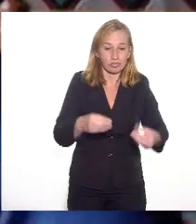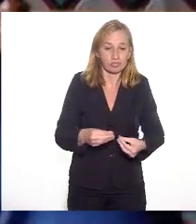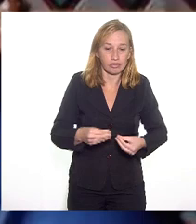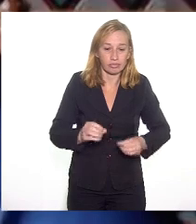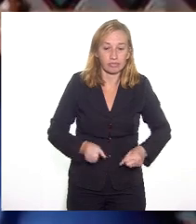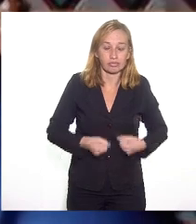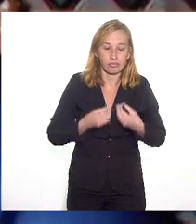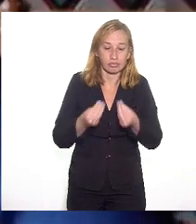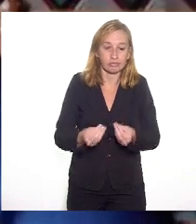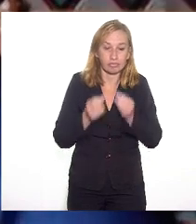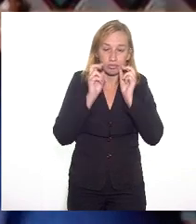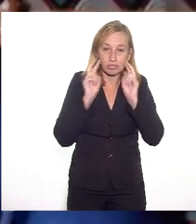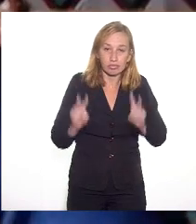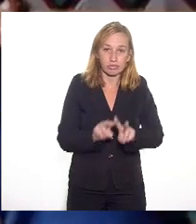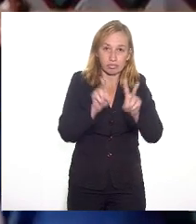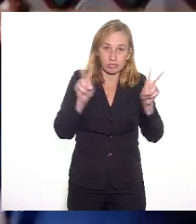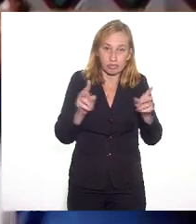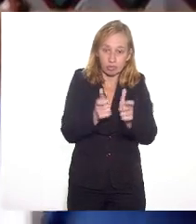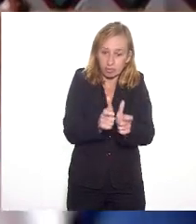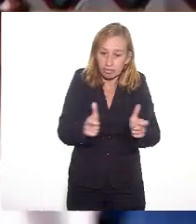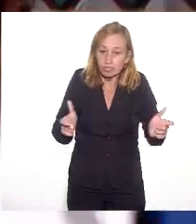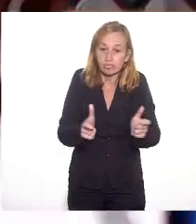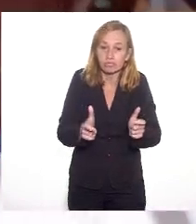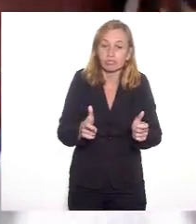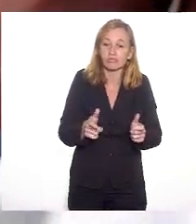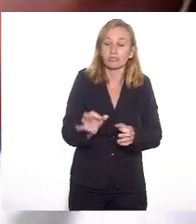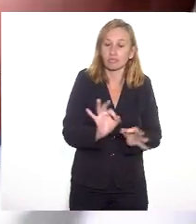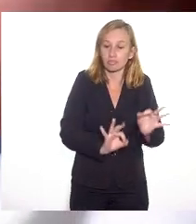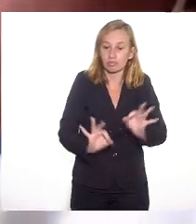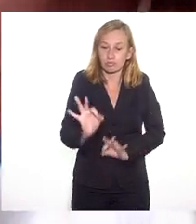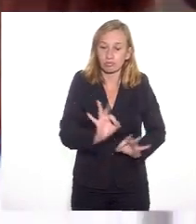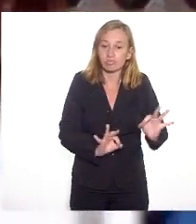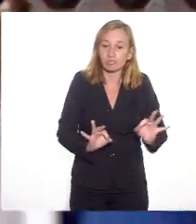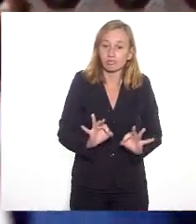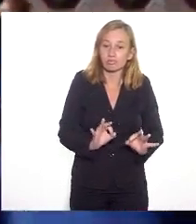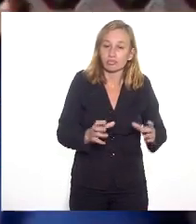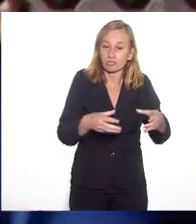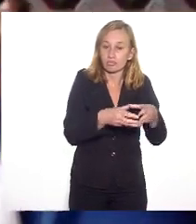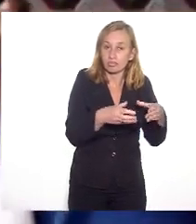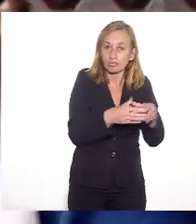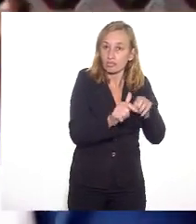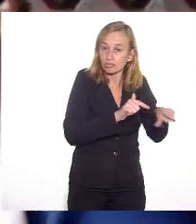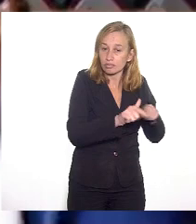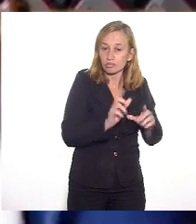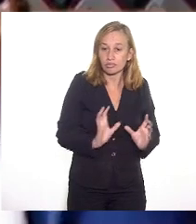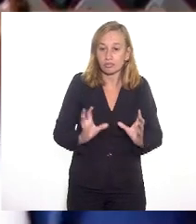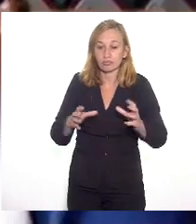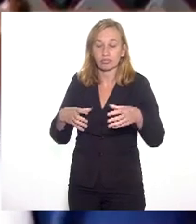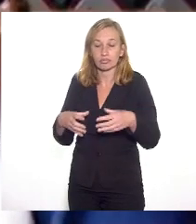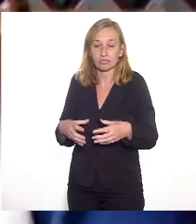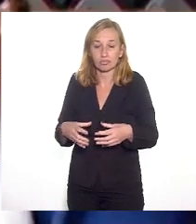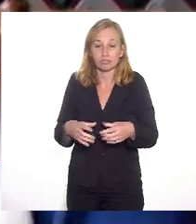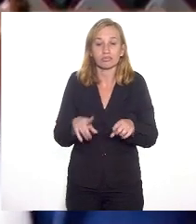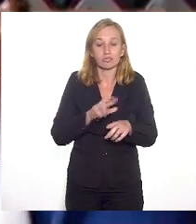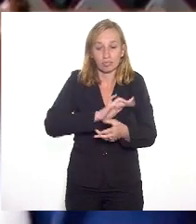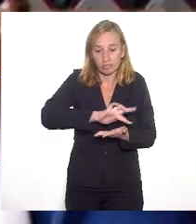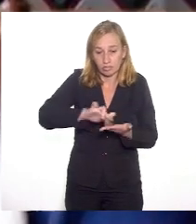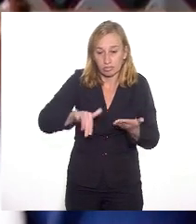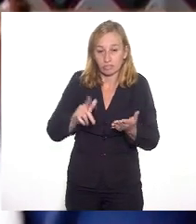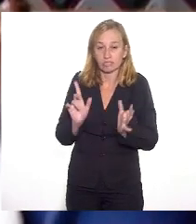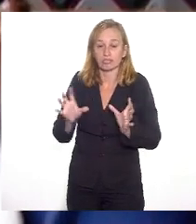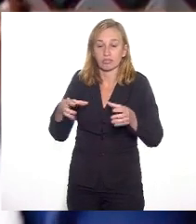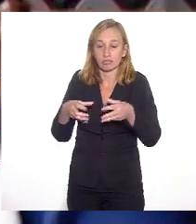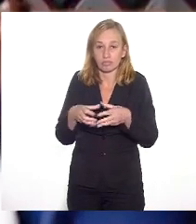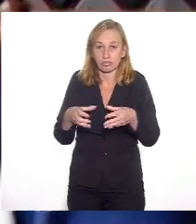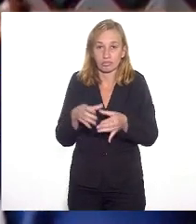garantir uma visão mais ampliada. Isso vem sendo feito tanto no âmbito da Comissão do Trabalho, da nossa mandata, e de diversas